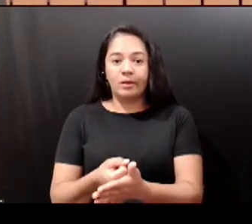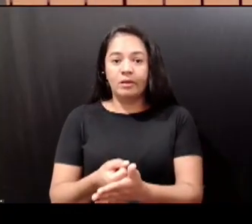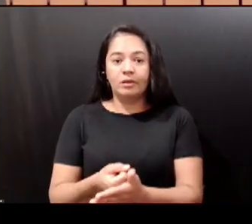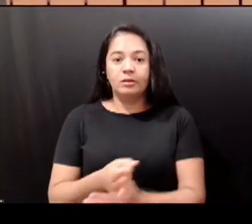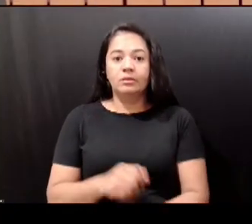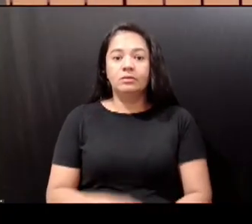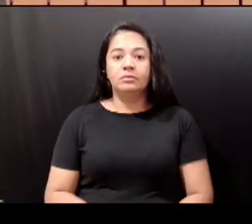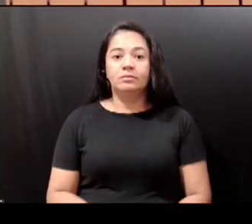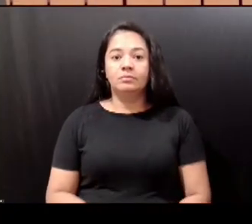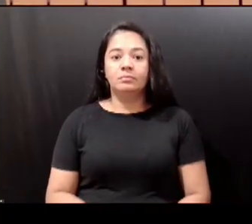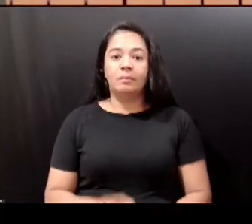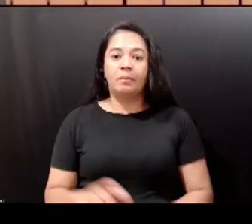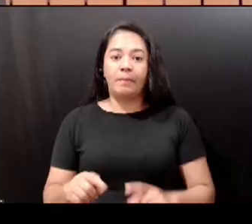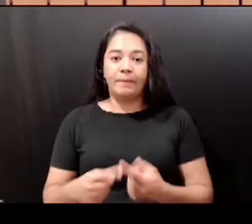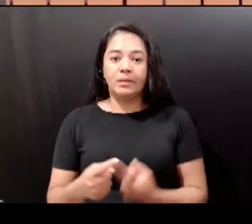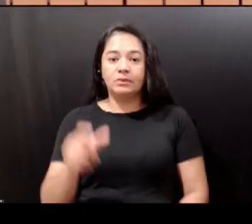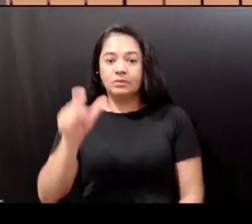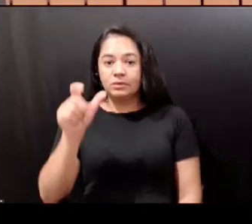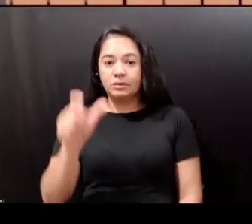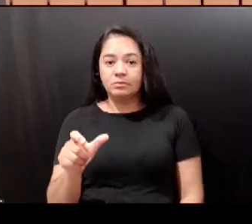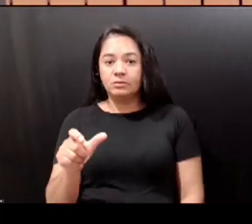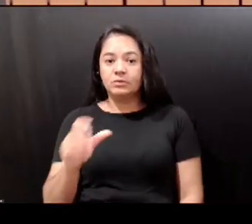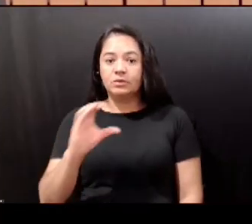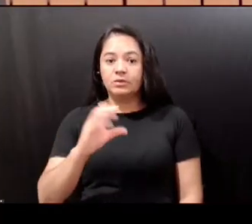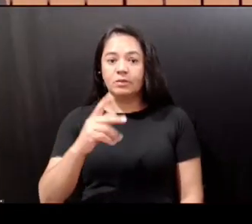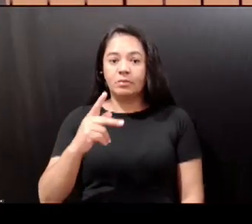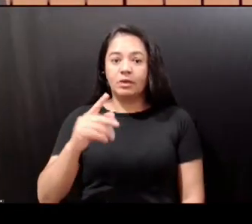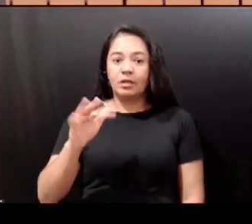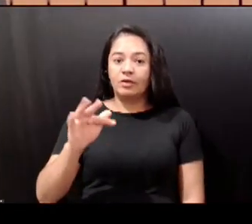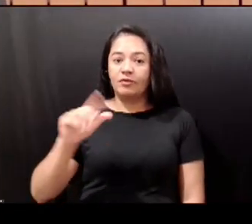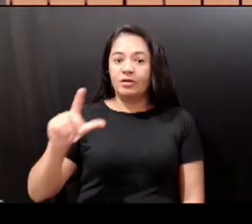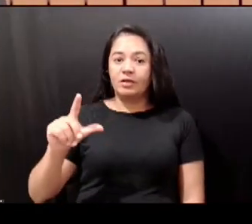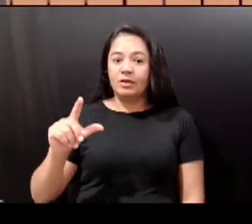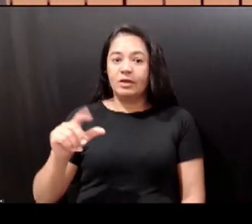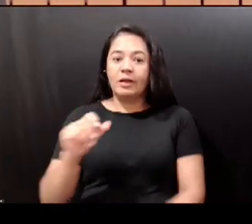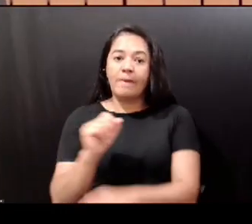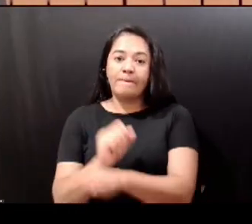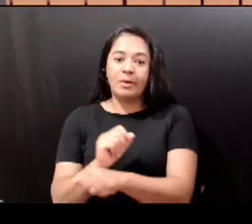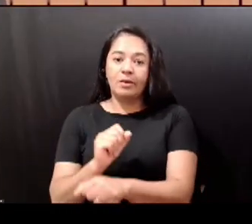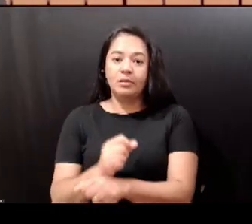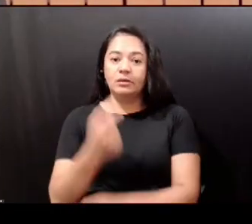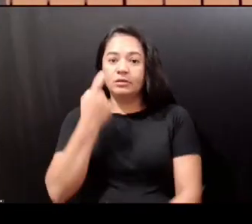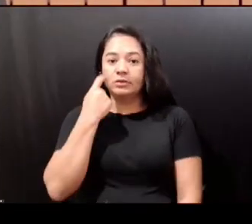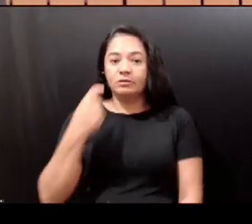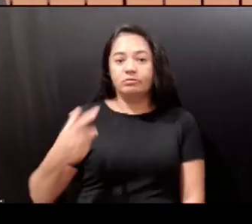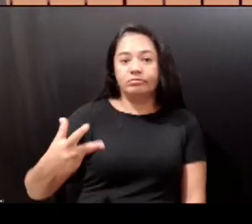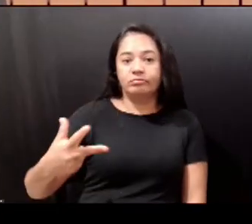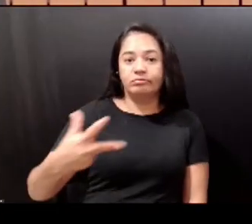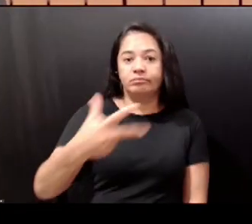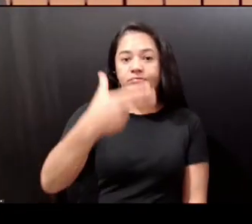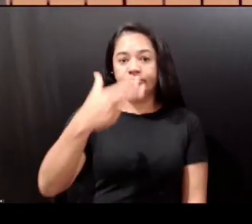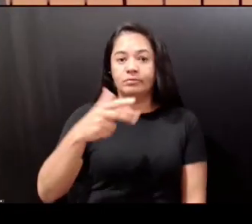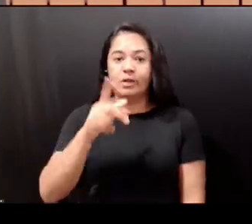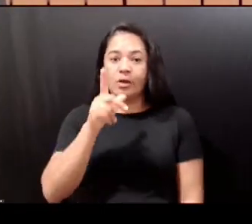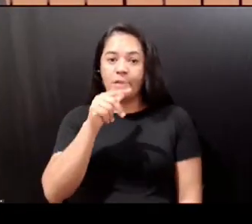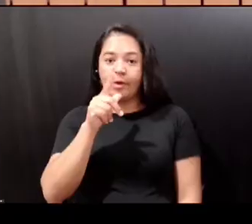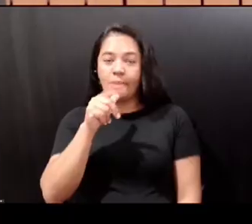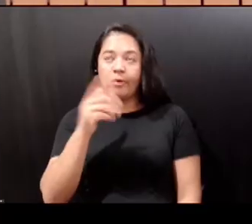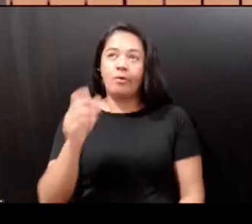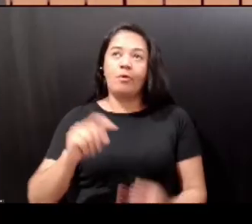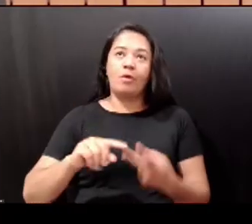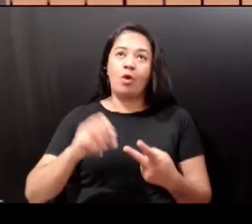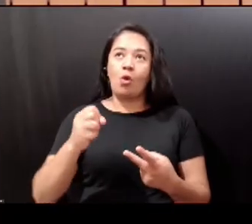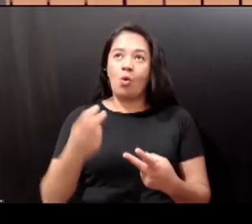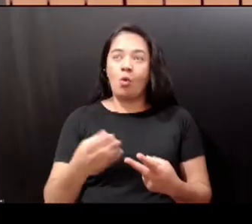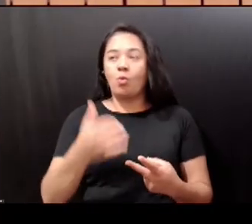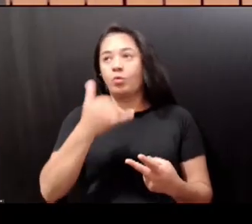as pessoas, a CPFL deixa para fazer o corte numa sexta-feira, ou às vezes no sábado. Às vezes a pessoa